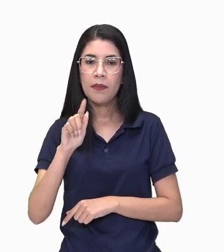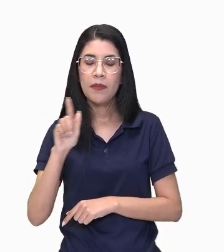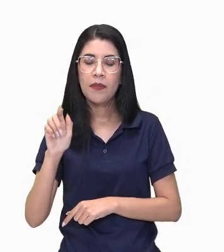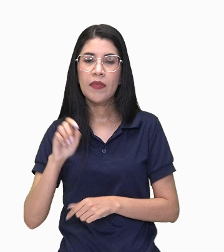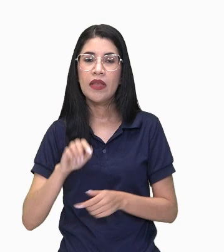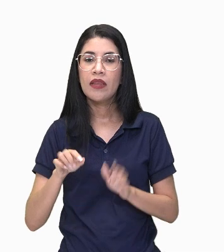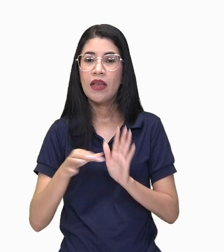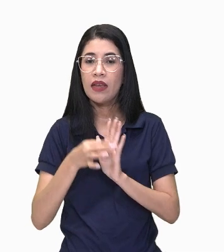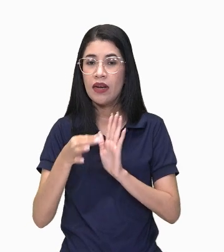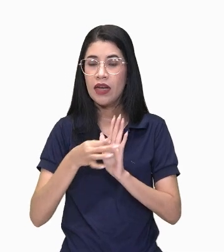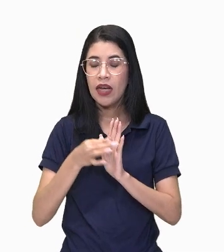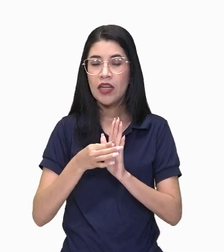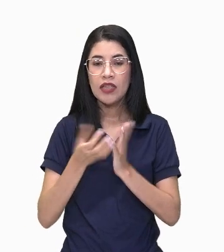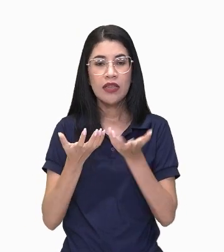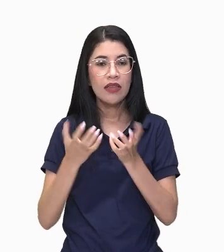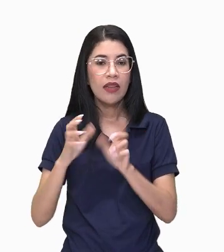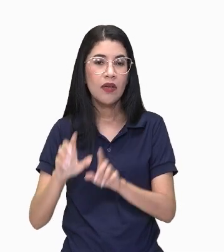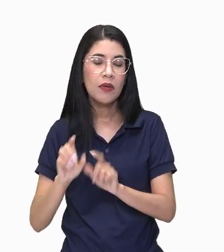algumas práticas